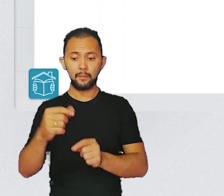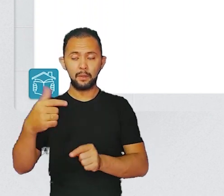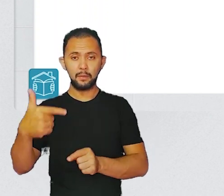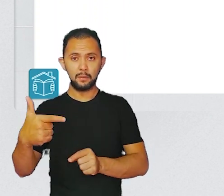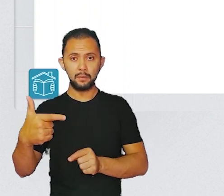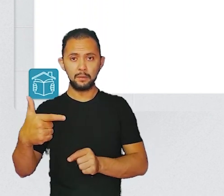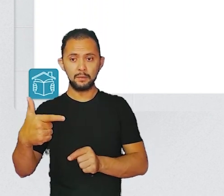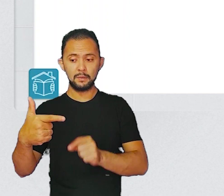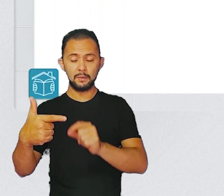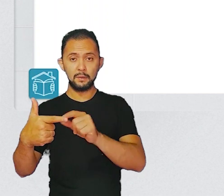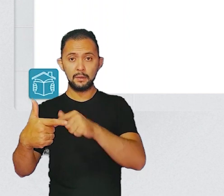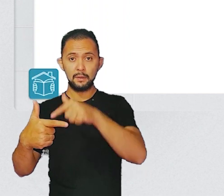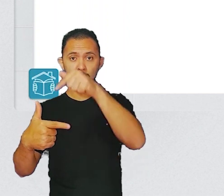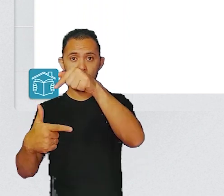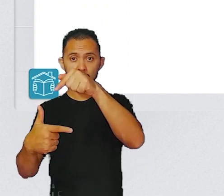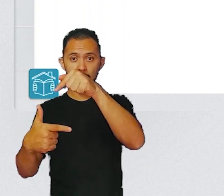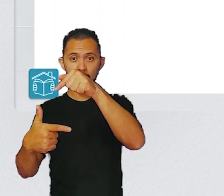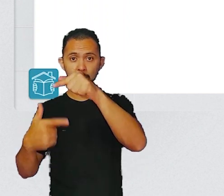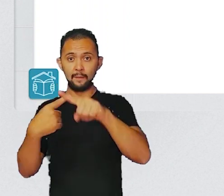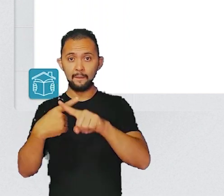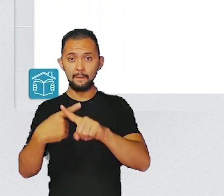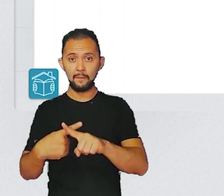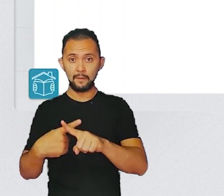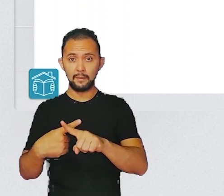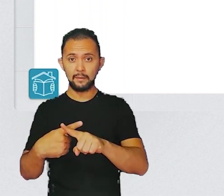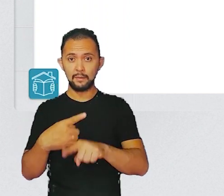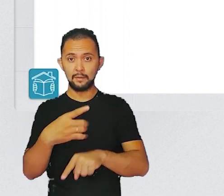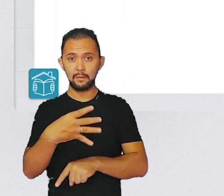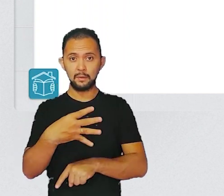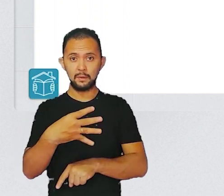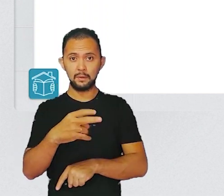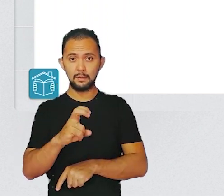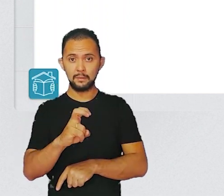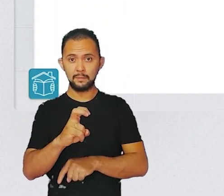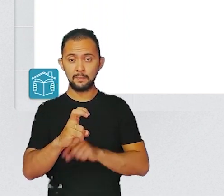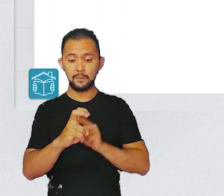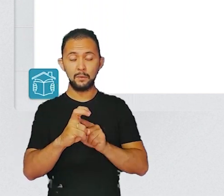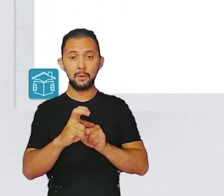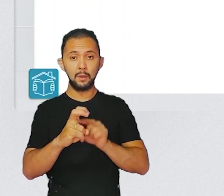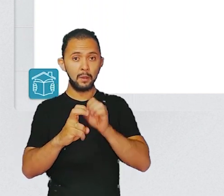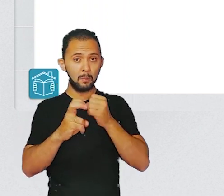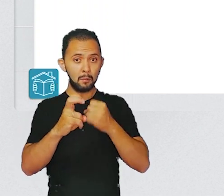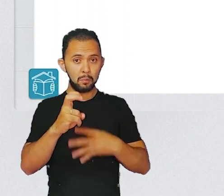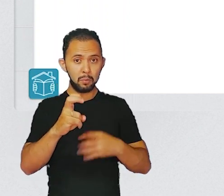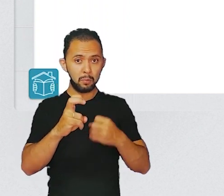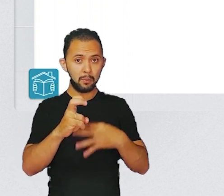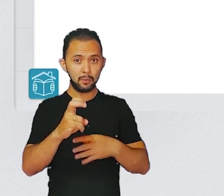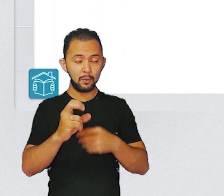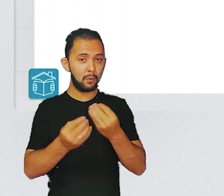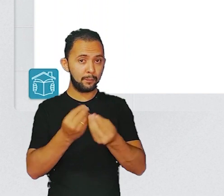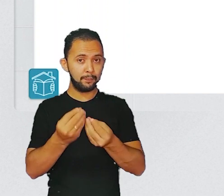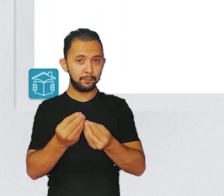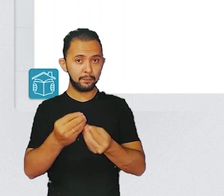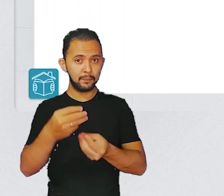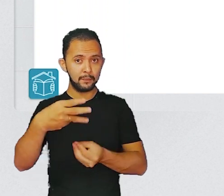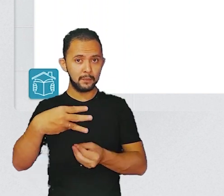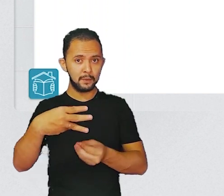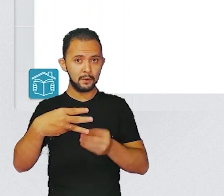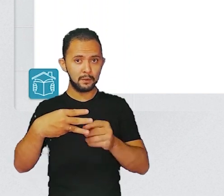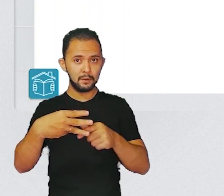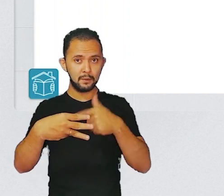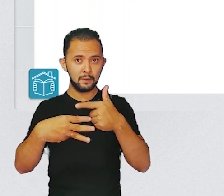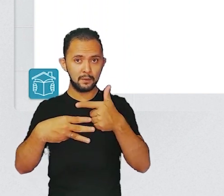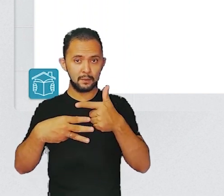q vezes, agora o 45, quando a gente fatorou ele, ficou então 3 elevado a